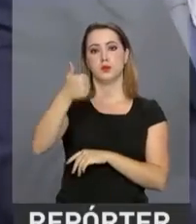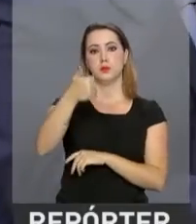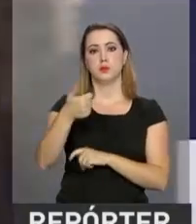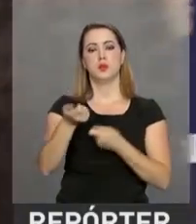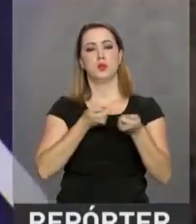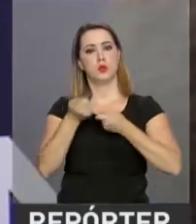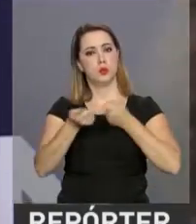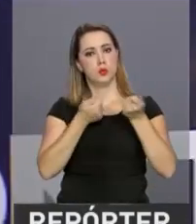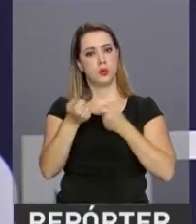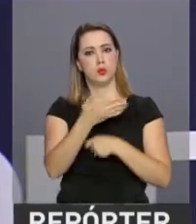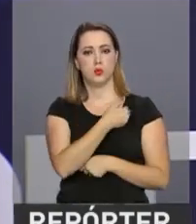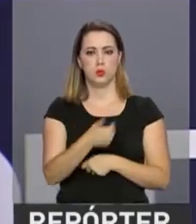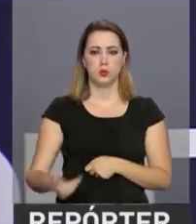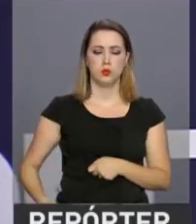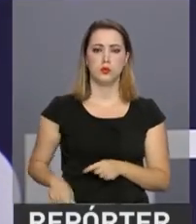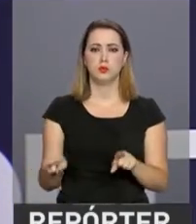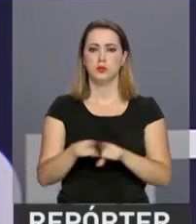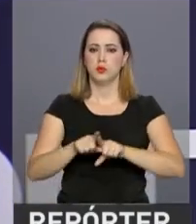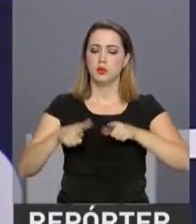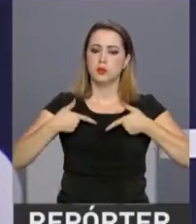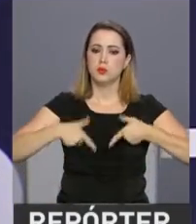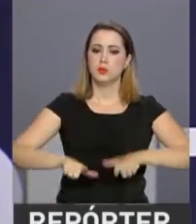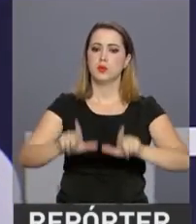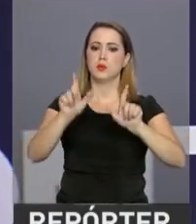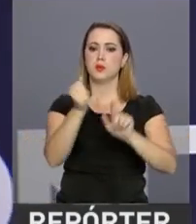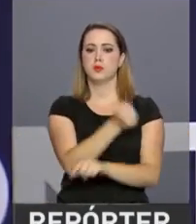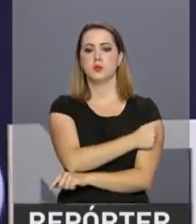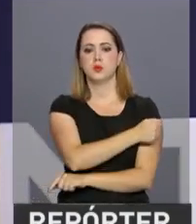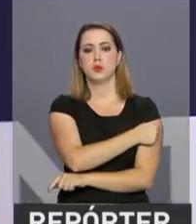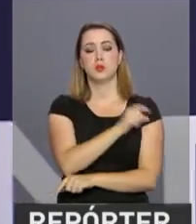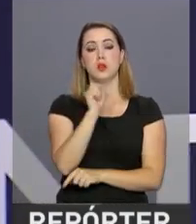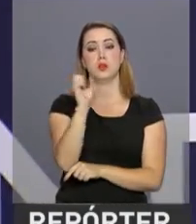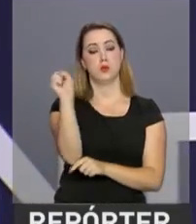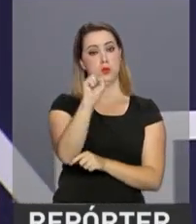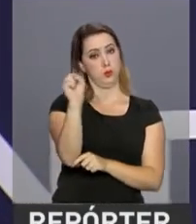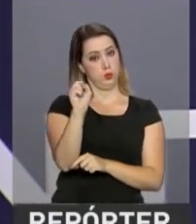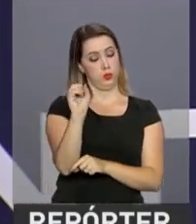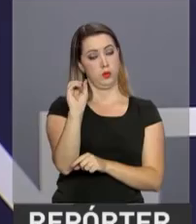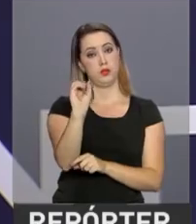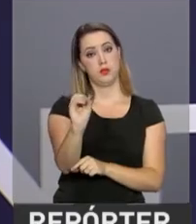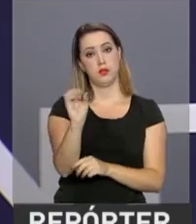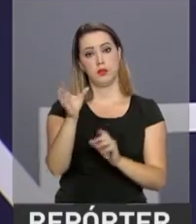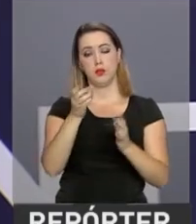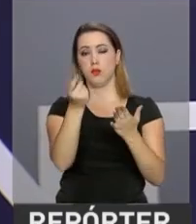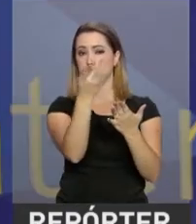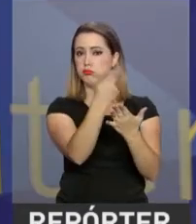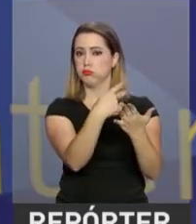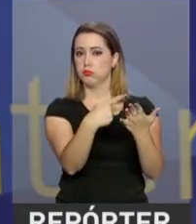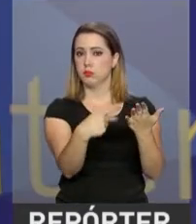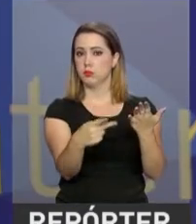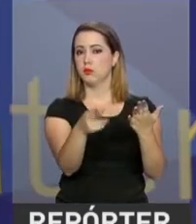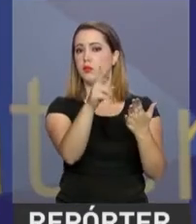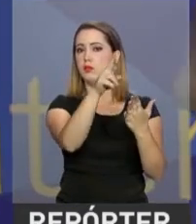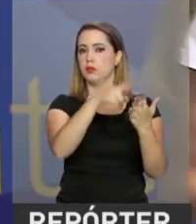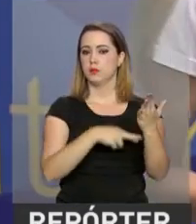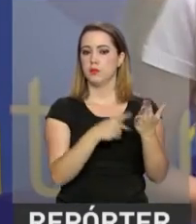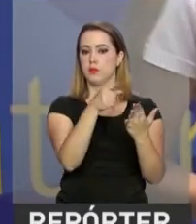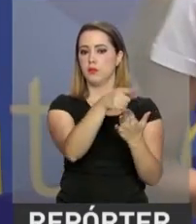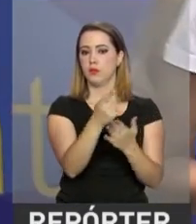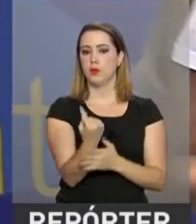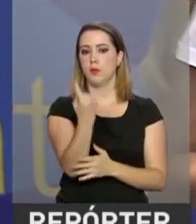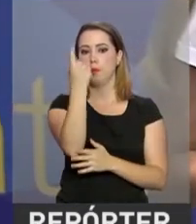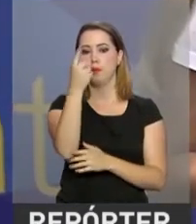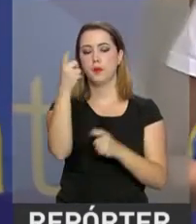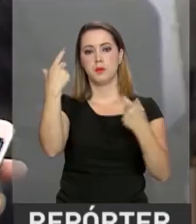pública. Também receberam prêmios os alunos vencedores do 8º concurso de desenho e redação. Giovana ganhou o